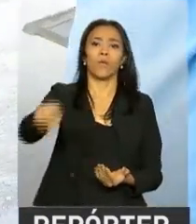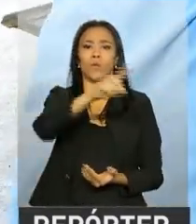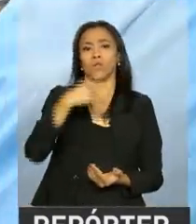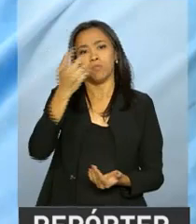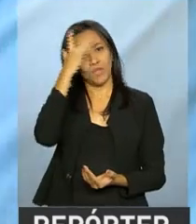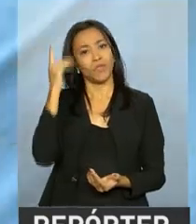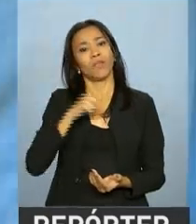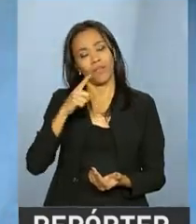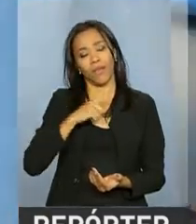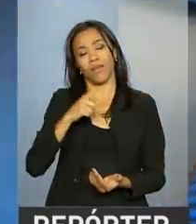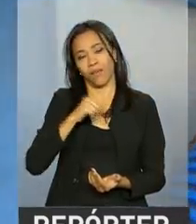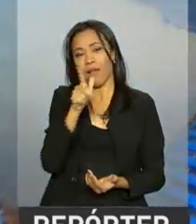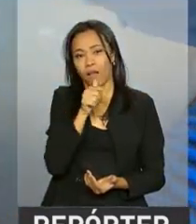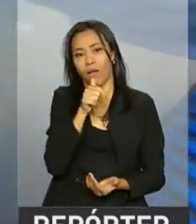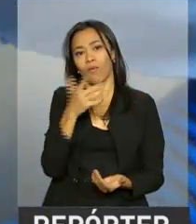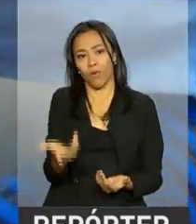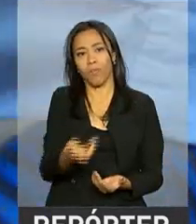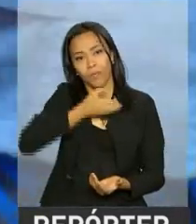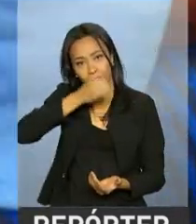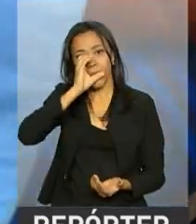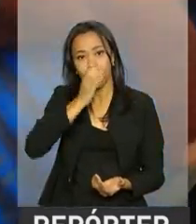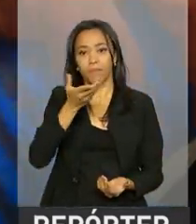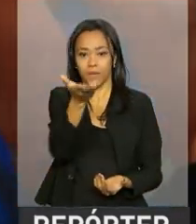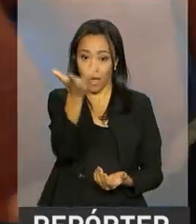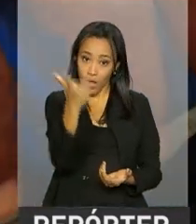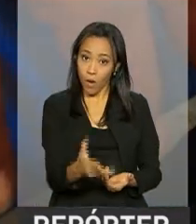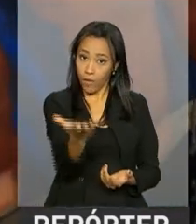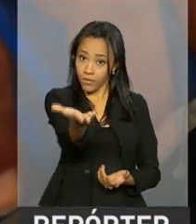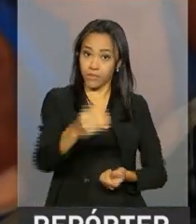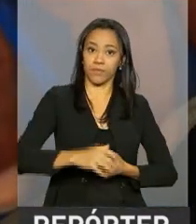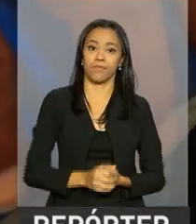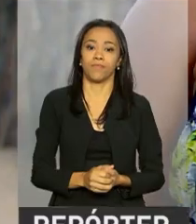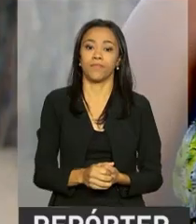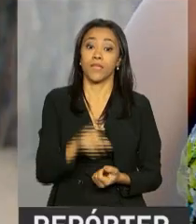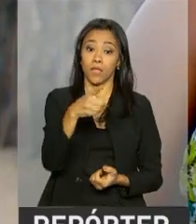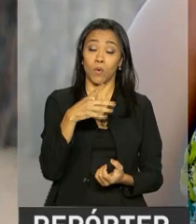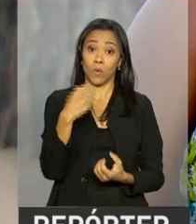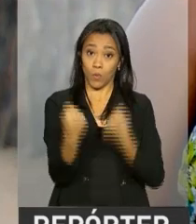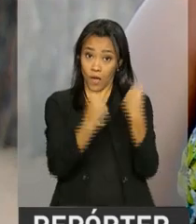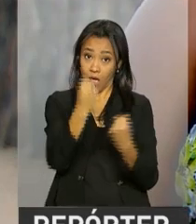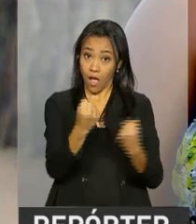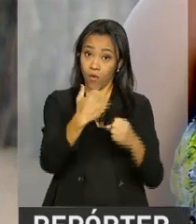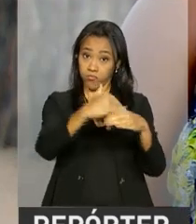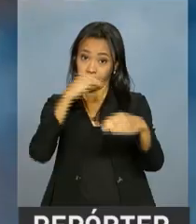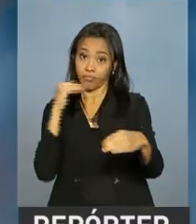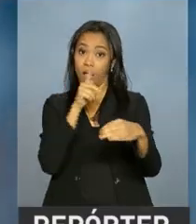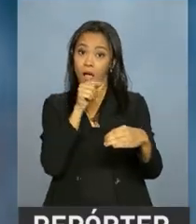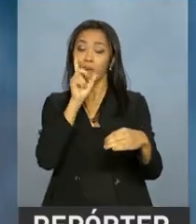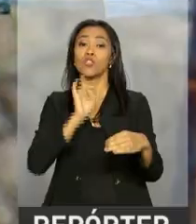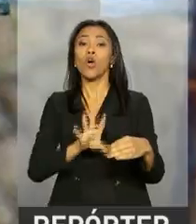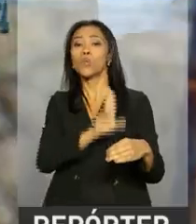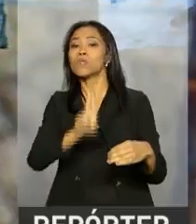têm acesso à água potável para consumo humano dessa forma. A água do carro-pipa é só para a gente usar, só